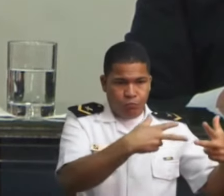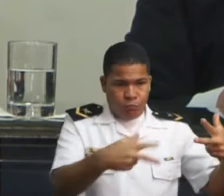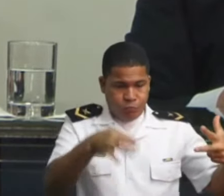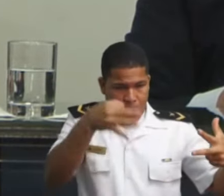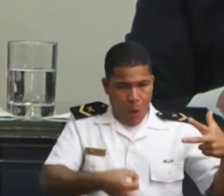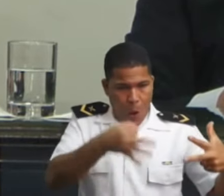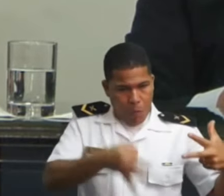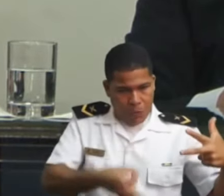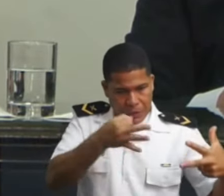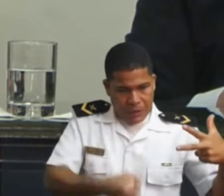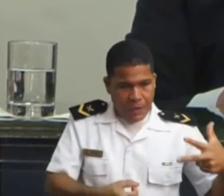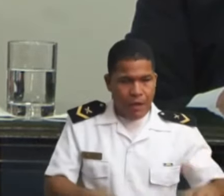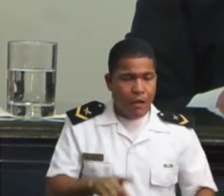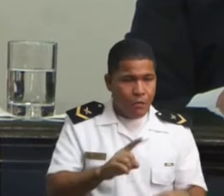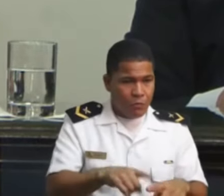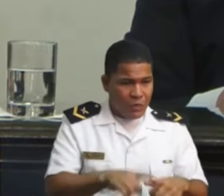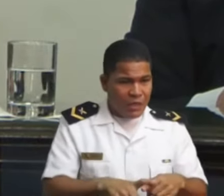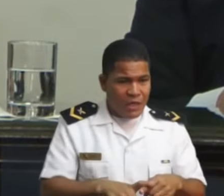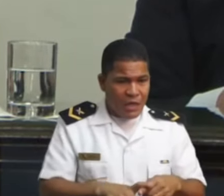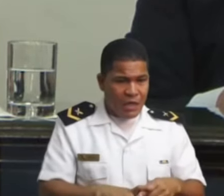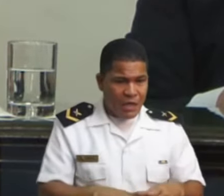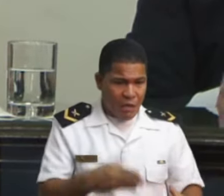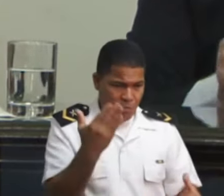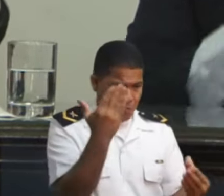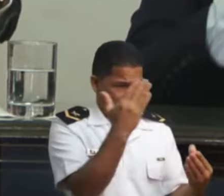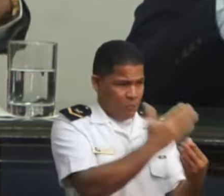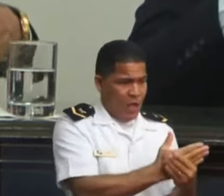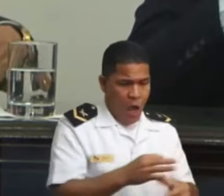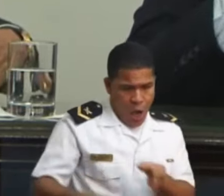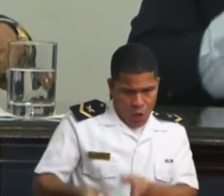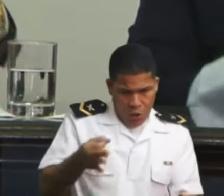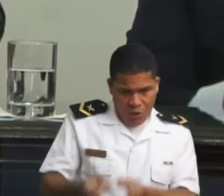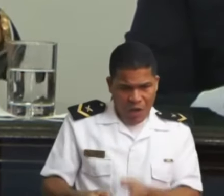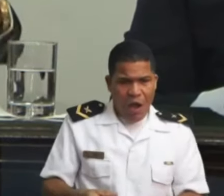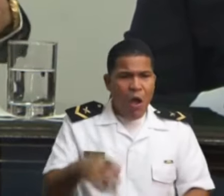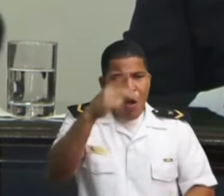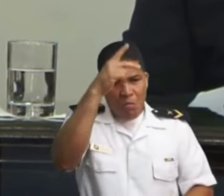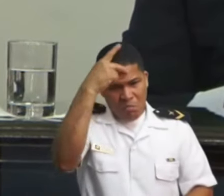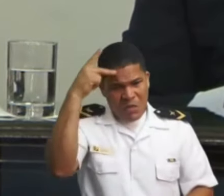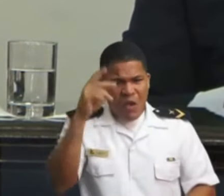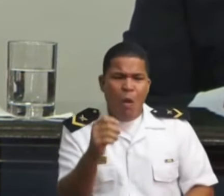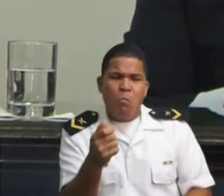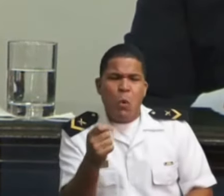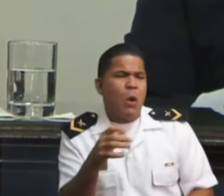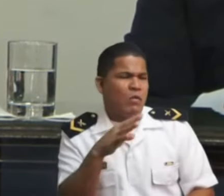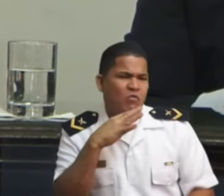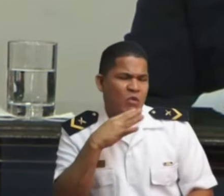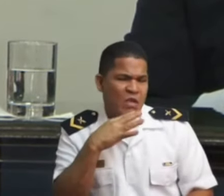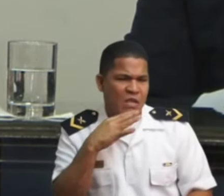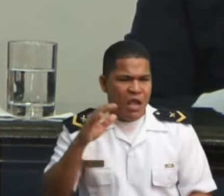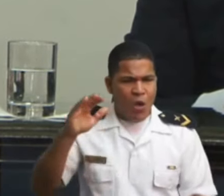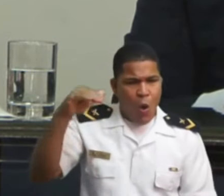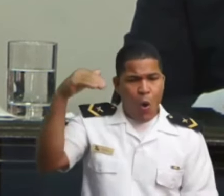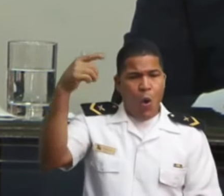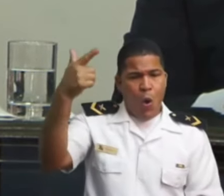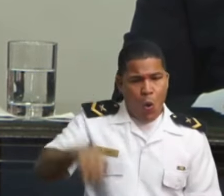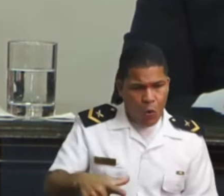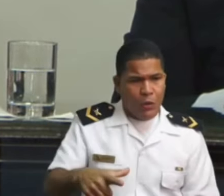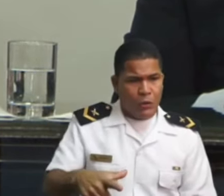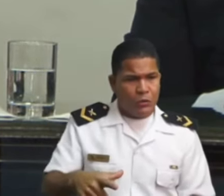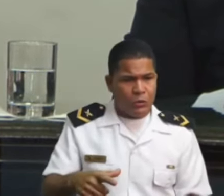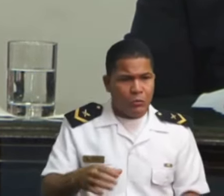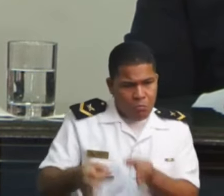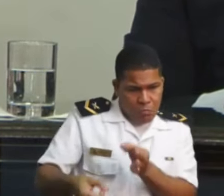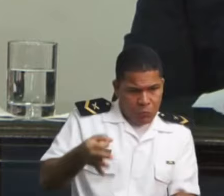de pouco conhecimento, mesmo nos doutos integrantes do poder judiciário. Isso